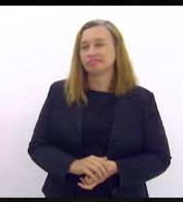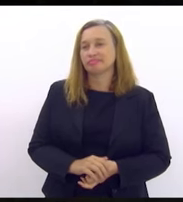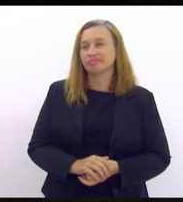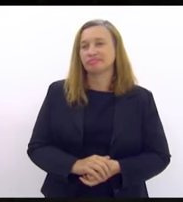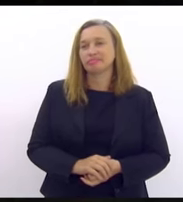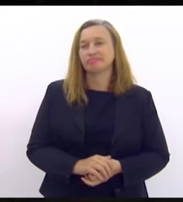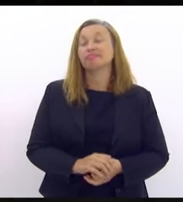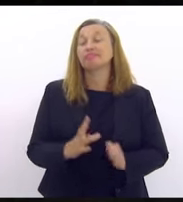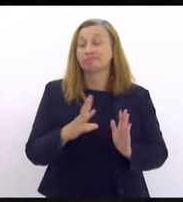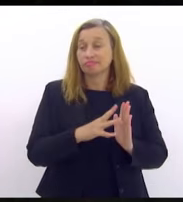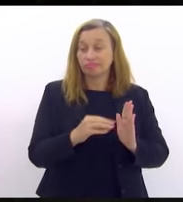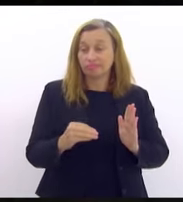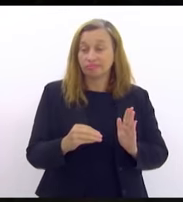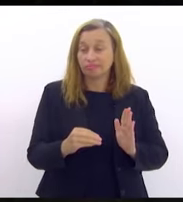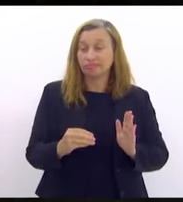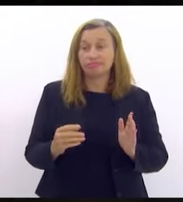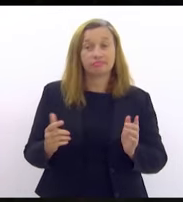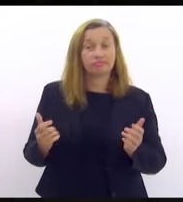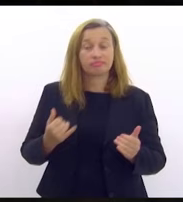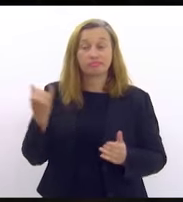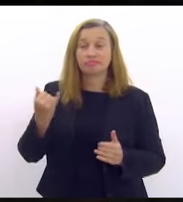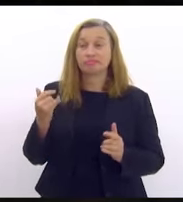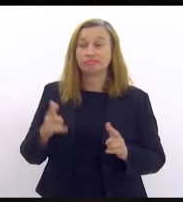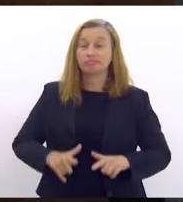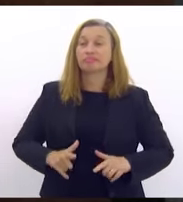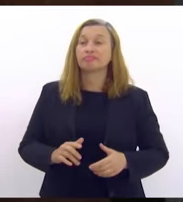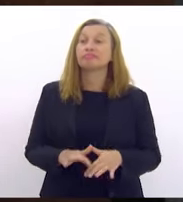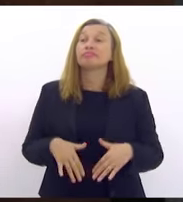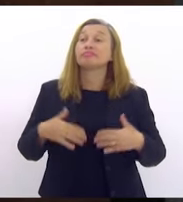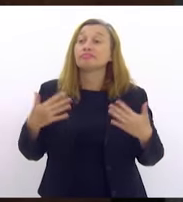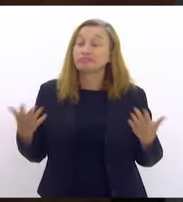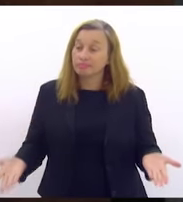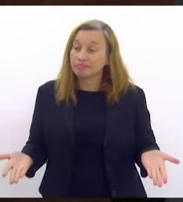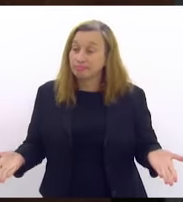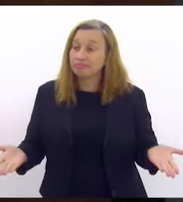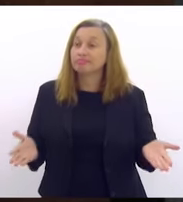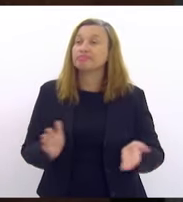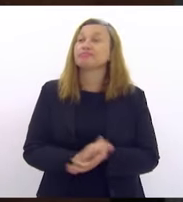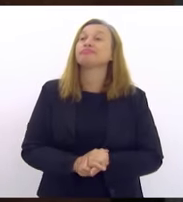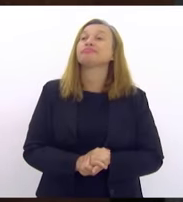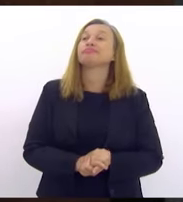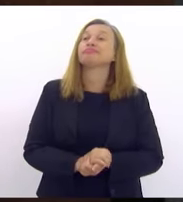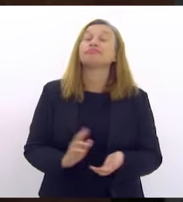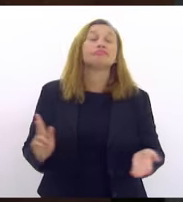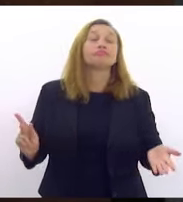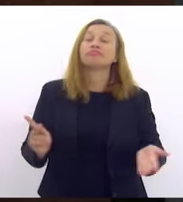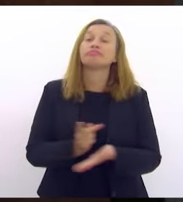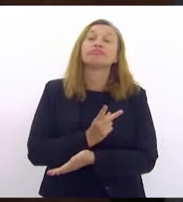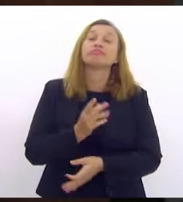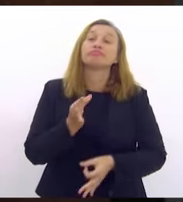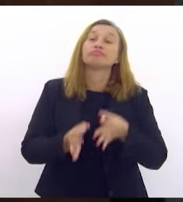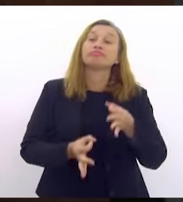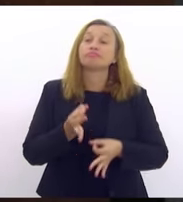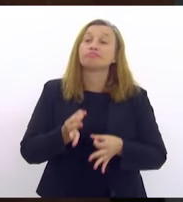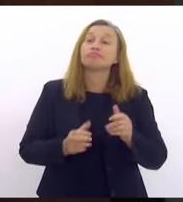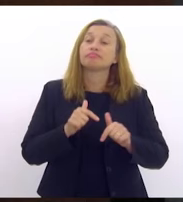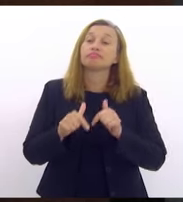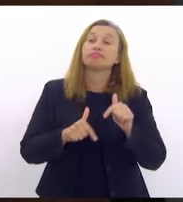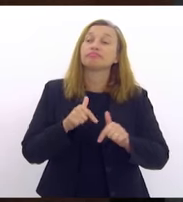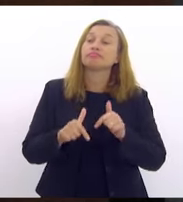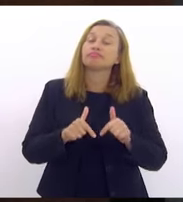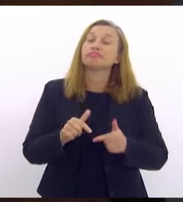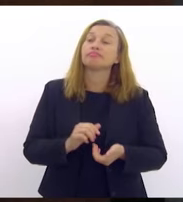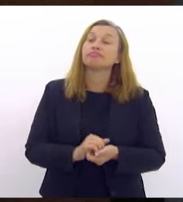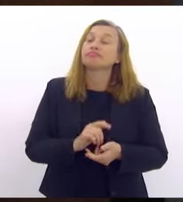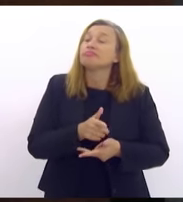principalmente ali na nossa região então a o que que foi acontecendo com a justiça do trabalho foi tendo